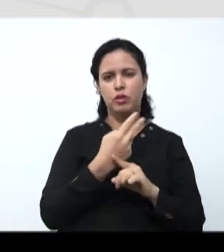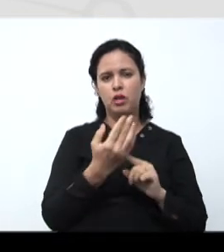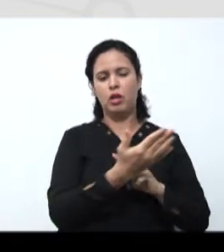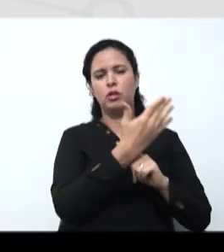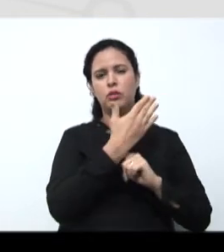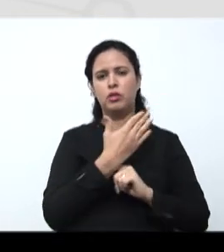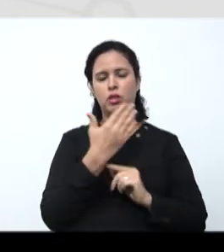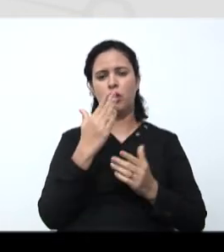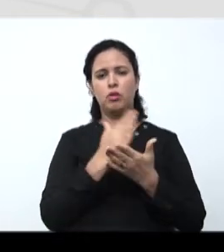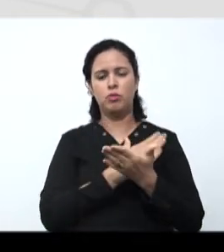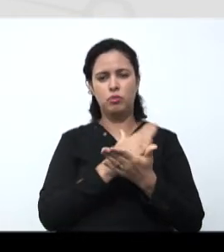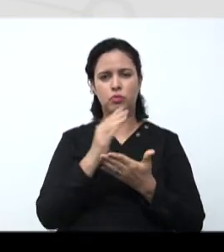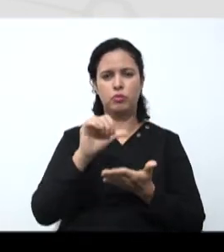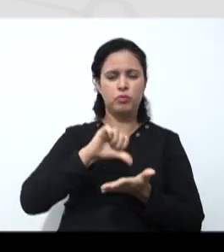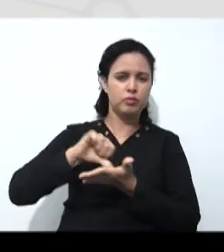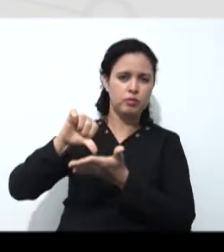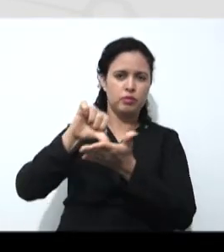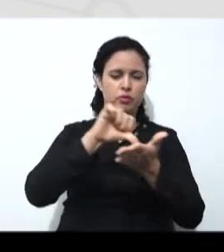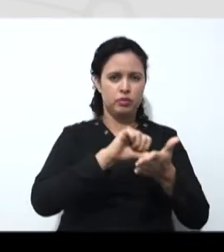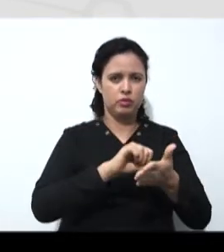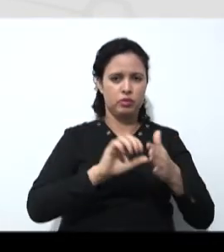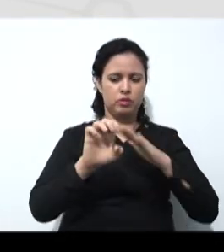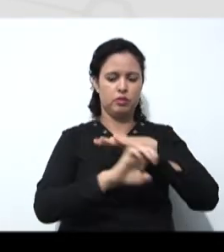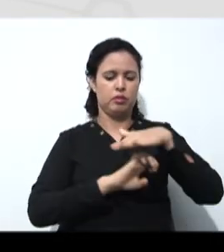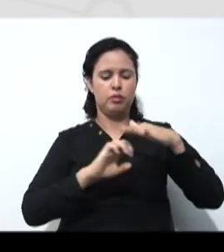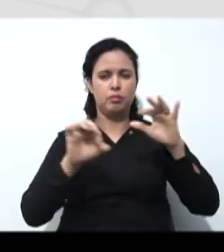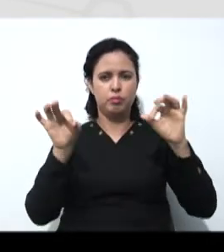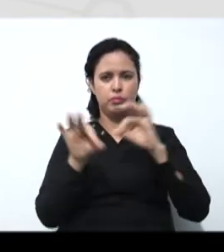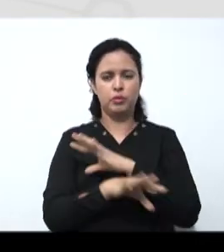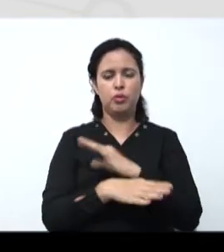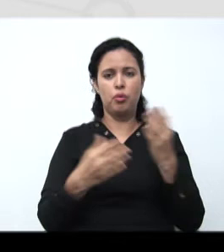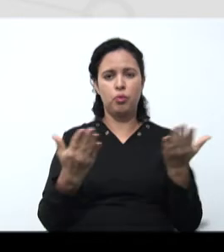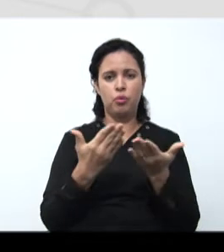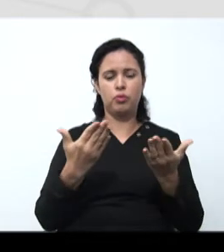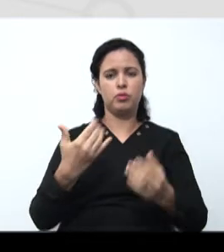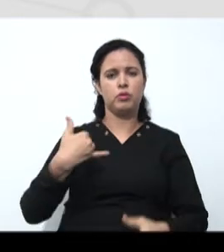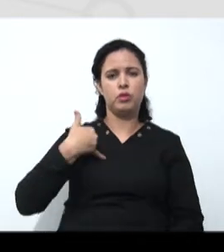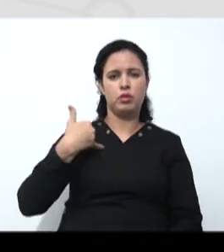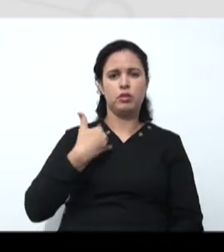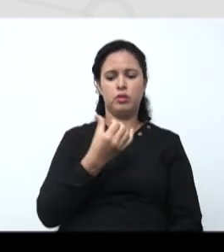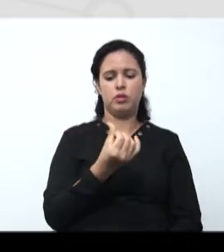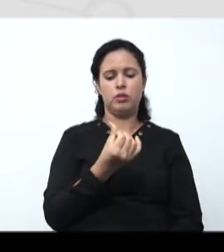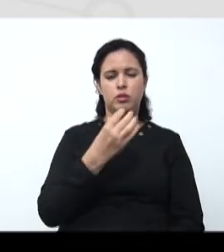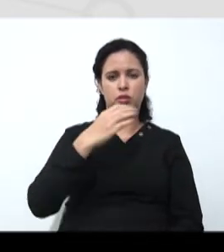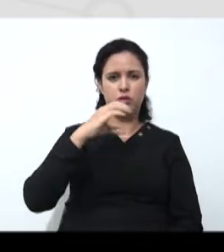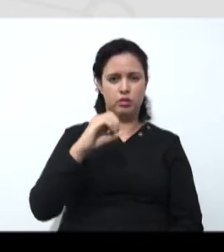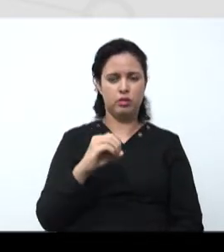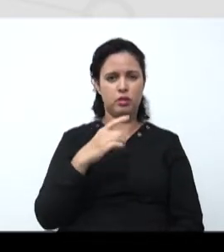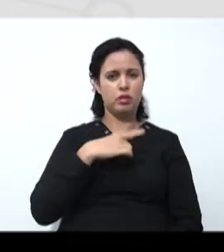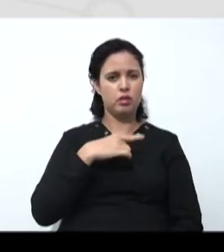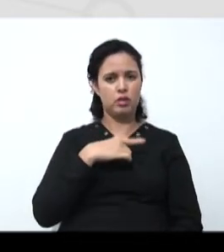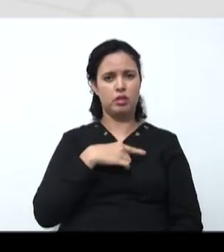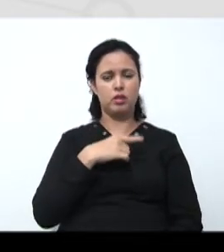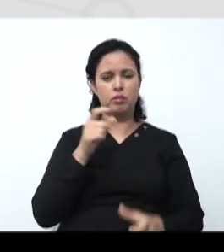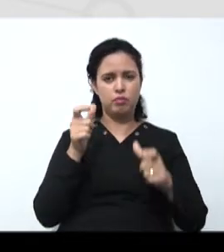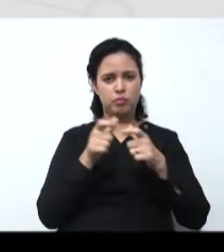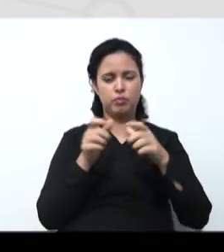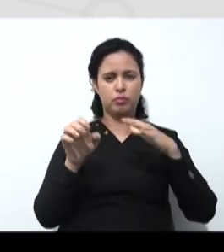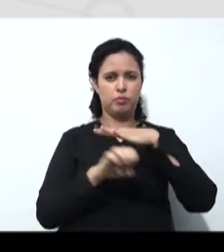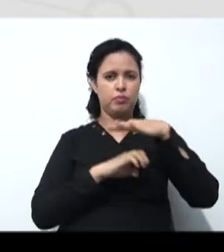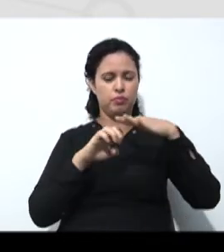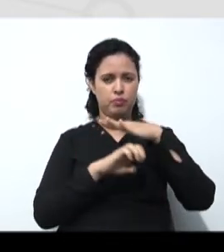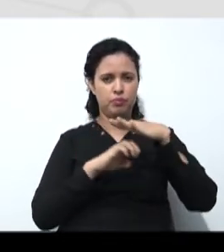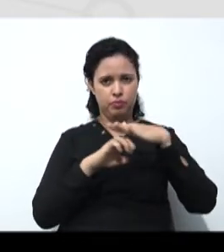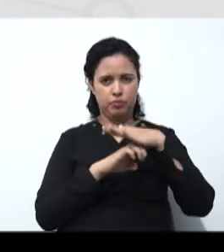alguns órgãos e formalizou sua empresa. Hoje, aos 60 anos, ela tem uma pequena fábrica de roupas e